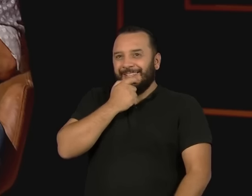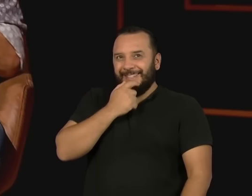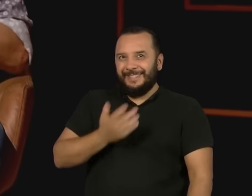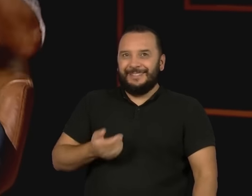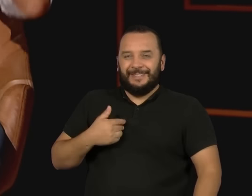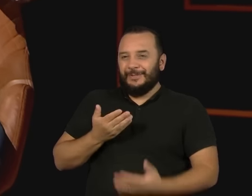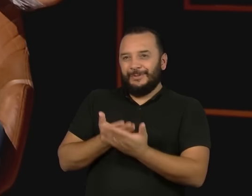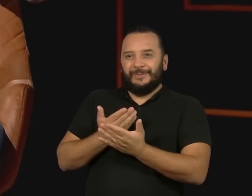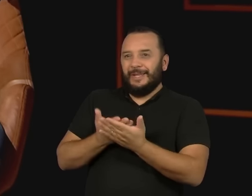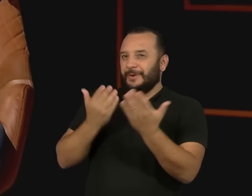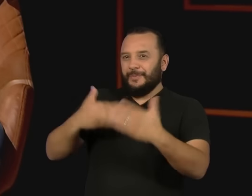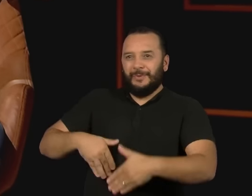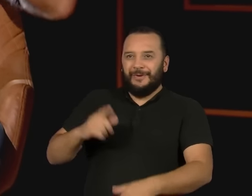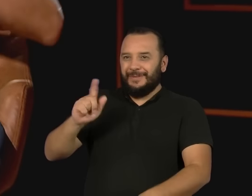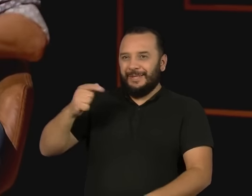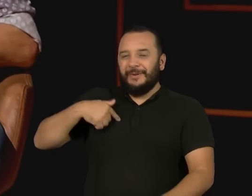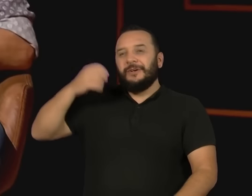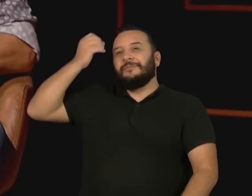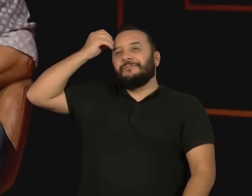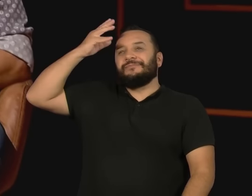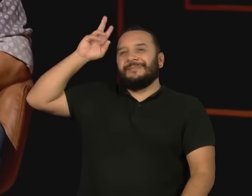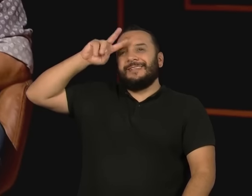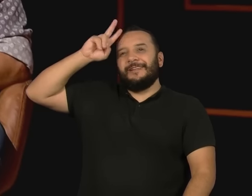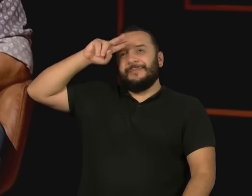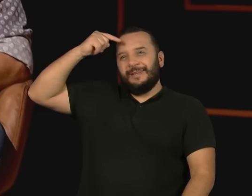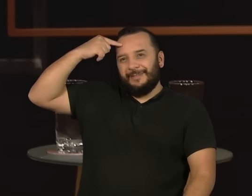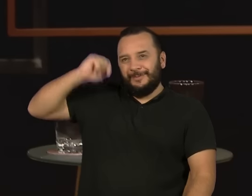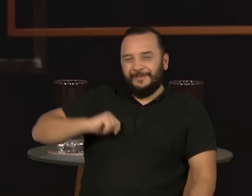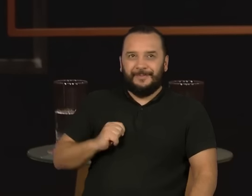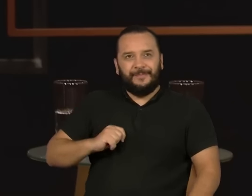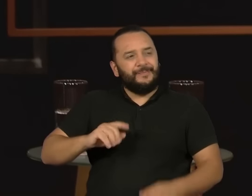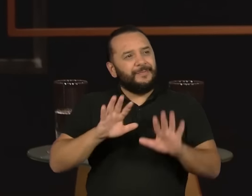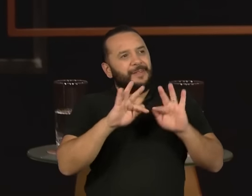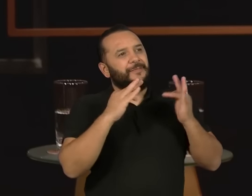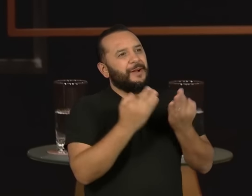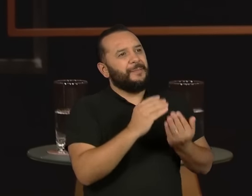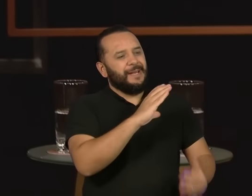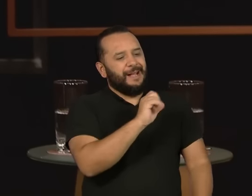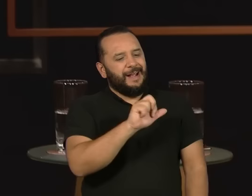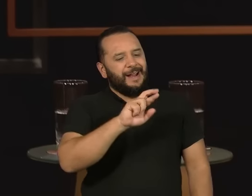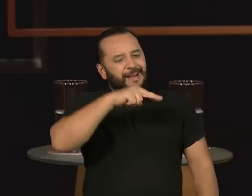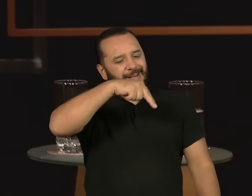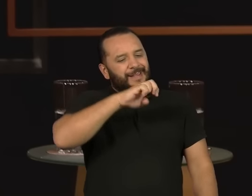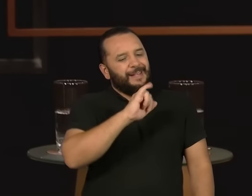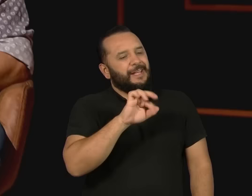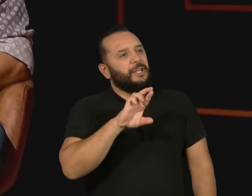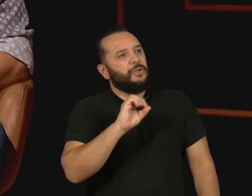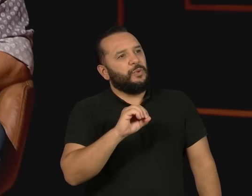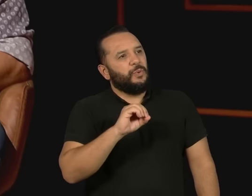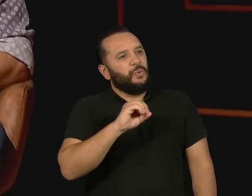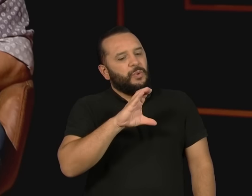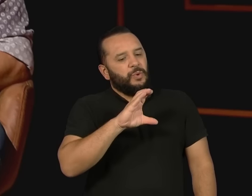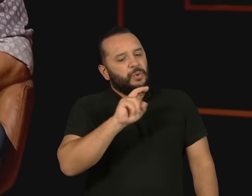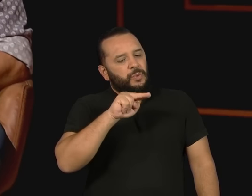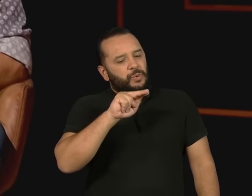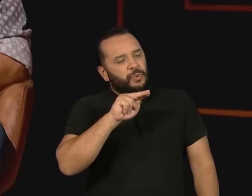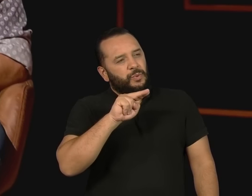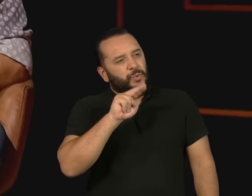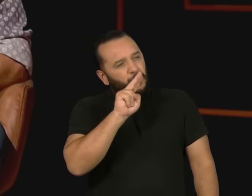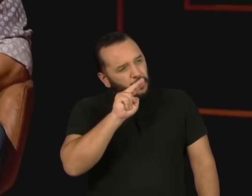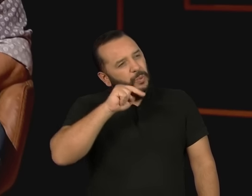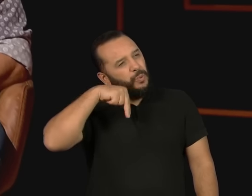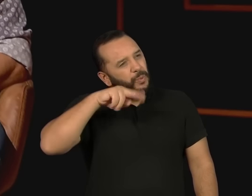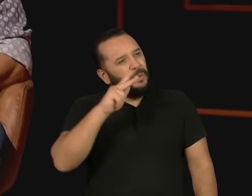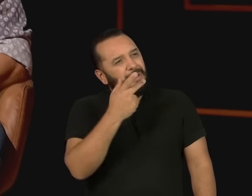prova, assim, o negócio ia voltando fácil na cabeça. E a família Carneiro da Cunha? Eu não tenho... Você sabe que é uma